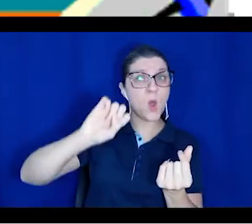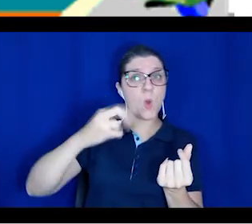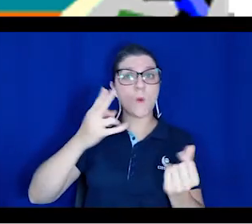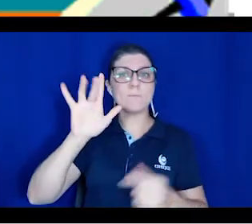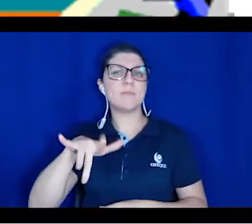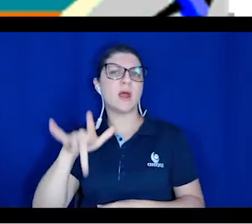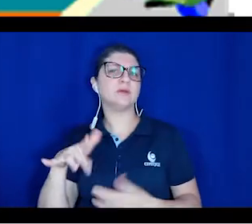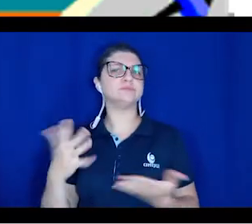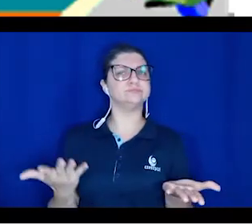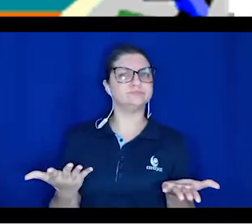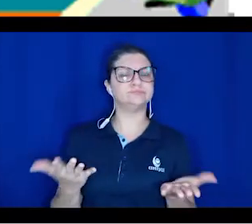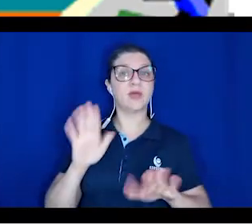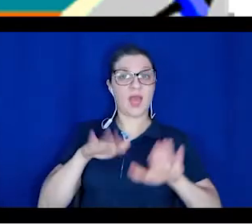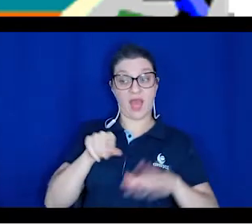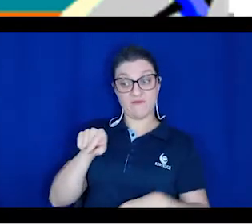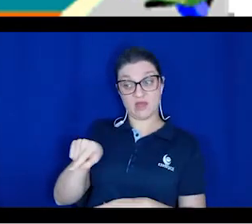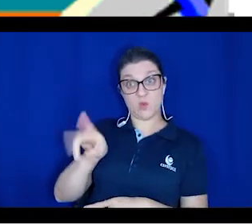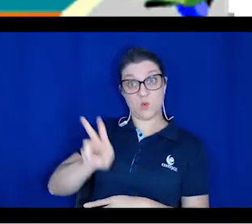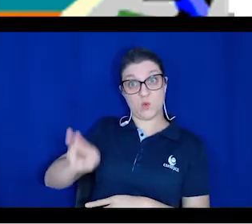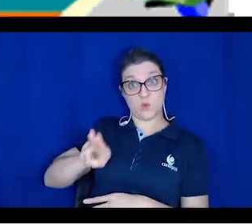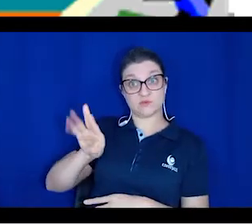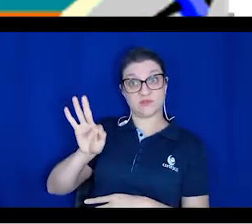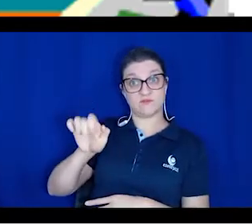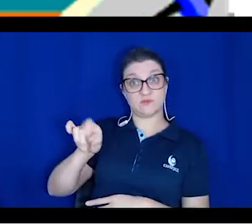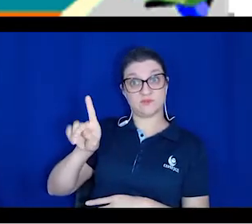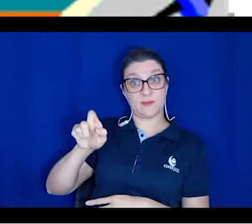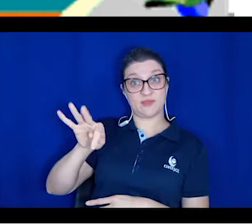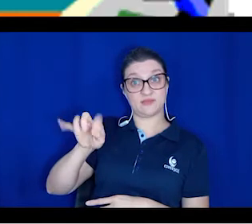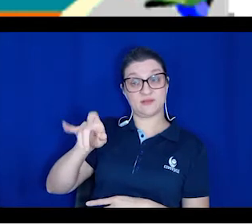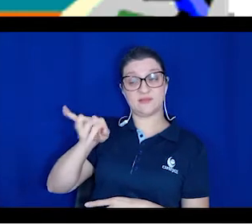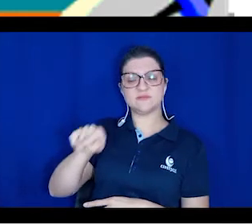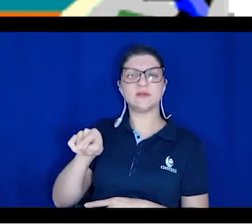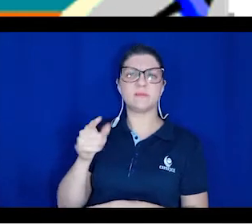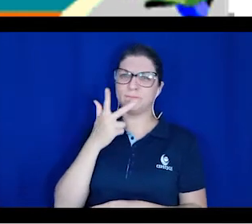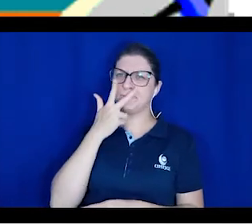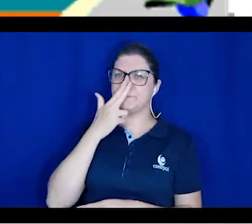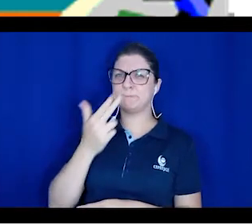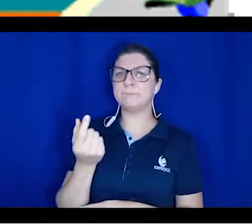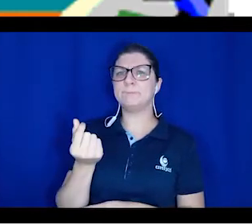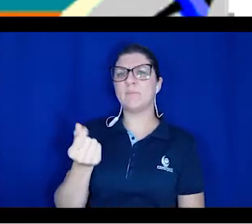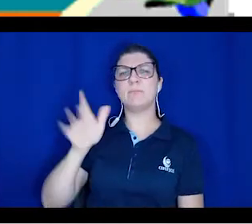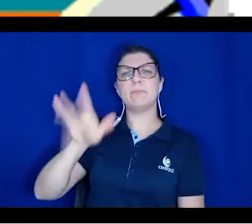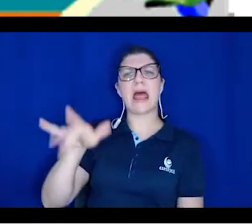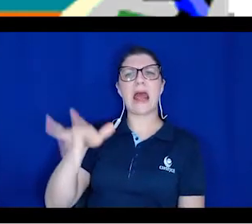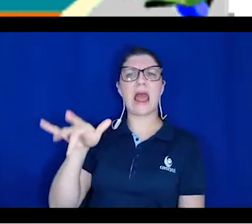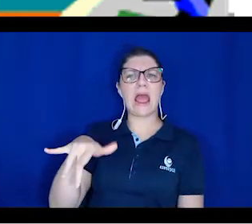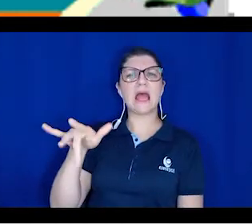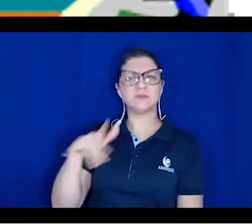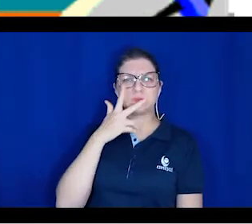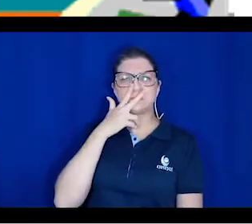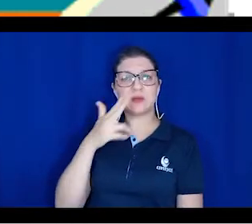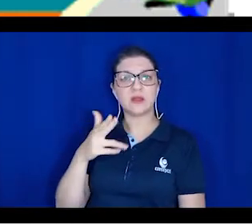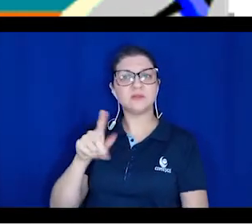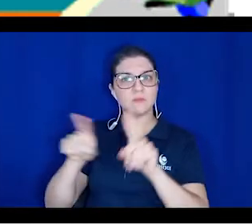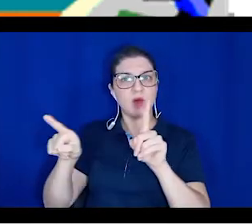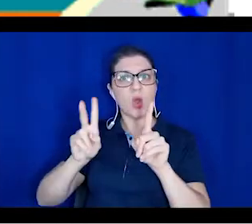Muitas vezes, olhando pela análise fundamentalista, um preço pode estar, de uma ação pode estar muito barato, mas mesmo